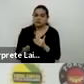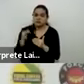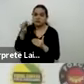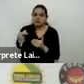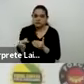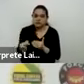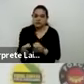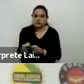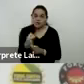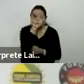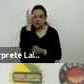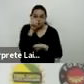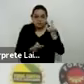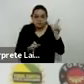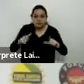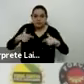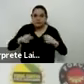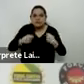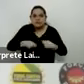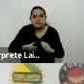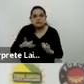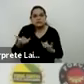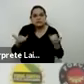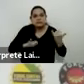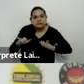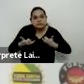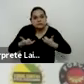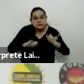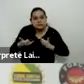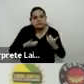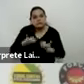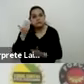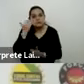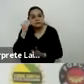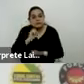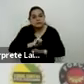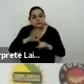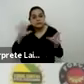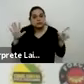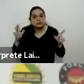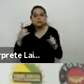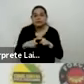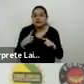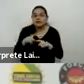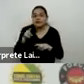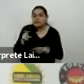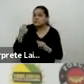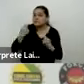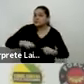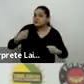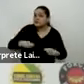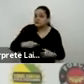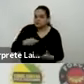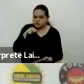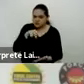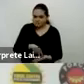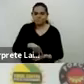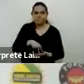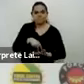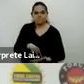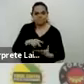desse tipo de informação para ele também ir pensando que ele precisa ser firme na luta com o